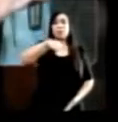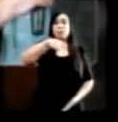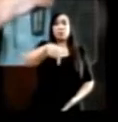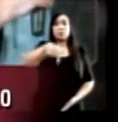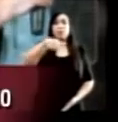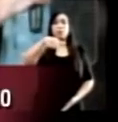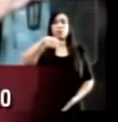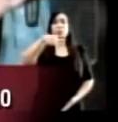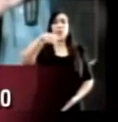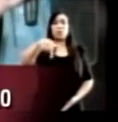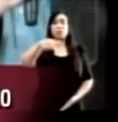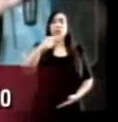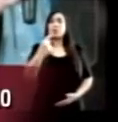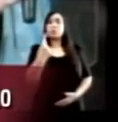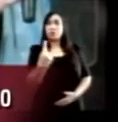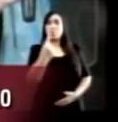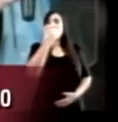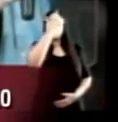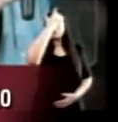90.771